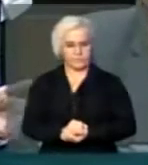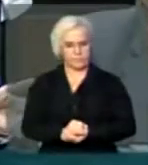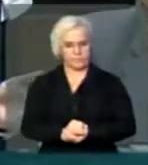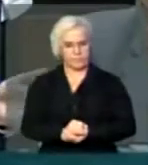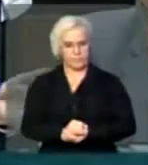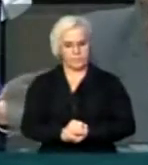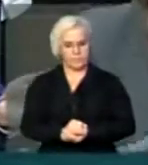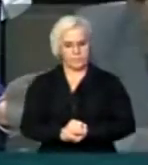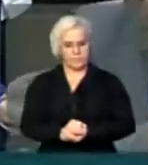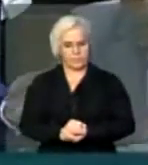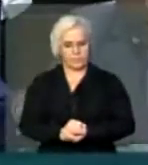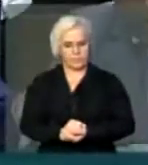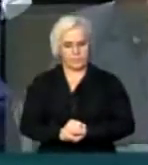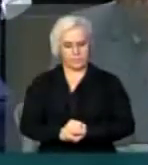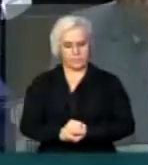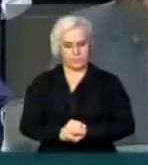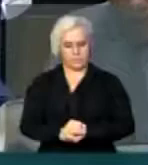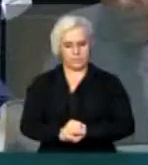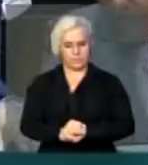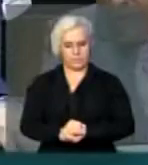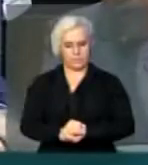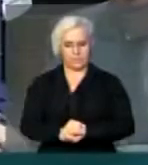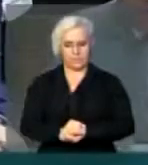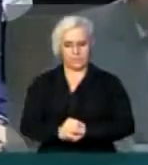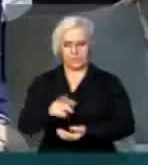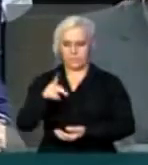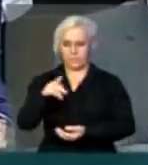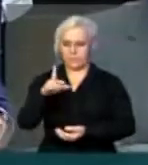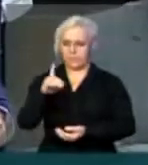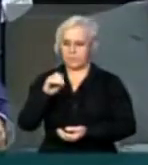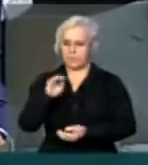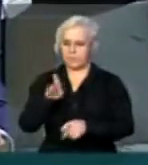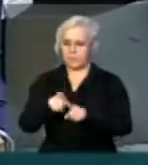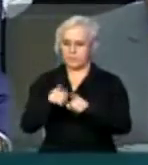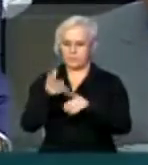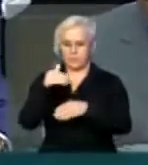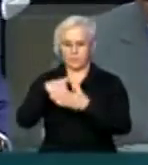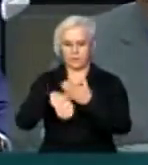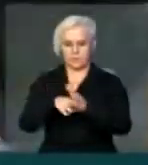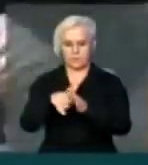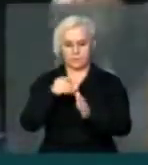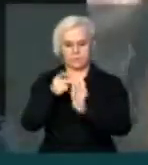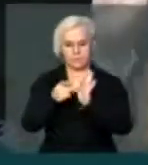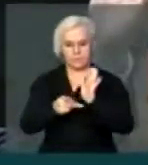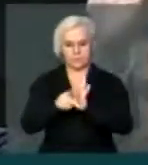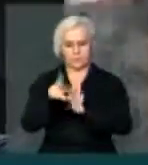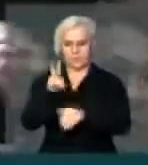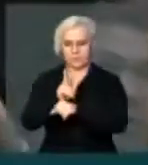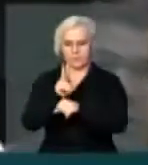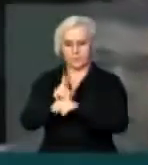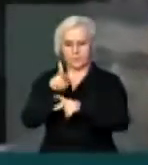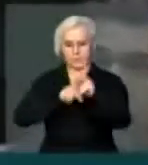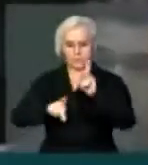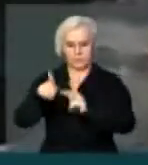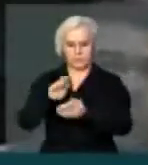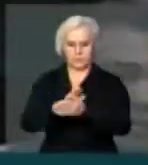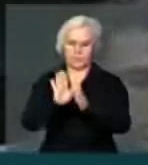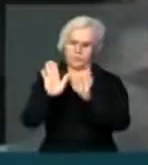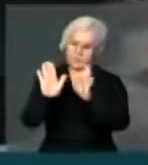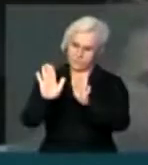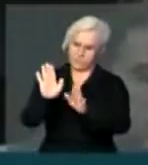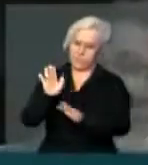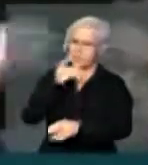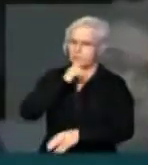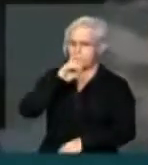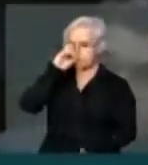Defensoria Pública. Presidente, senhor nós presidente. Também, o PCdoB quer votar o projeto da Defensoria Pública. Senhor presidente, nós temos um acordo, senhor